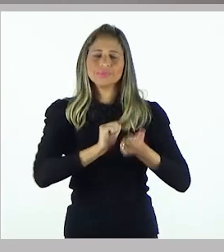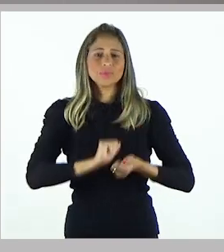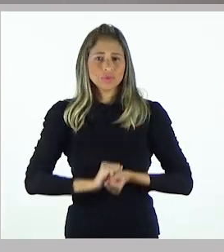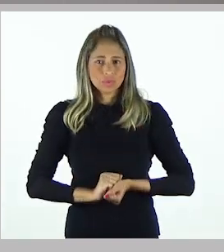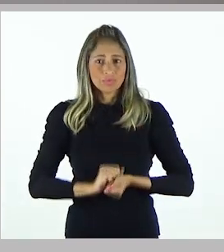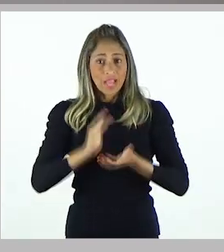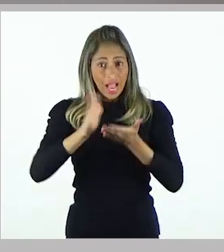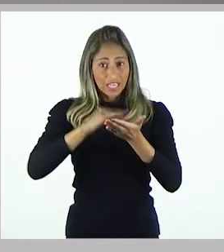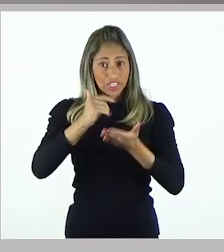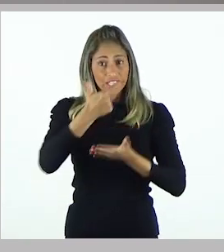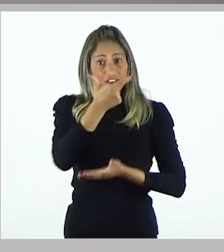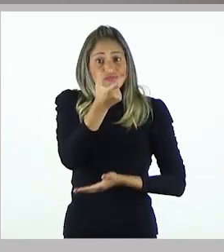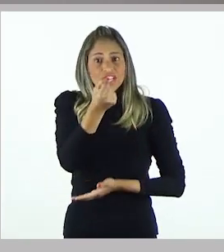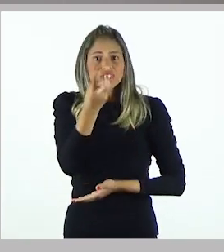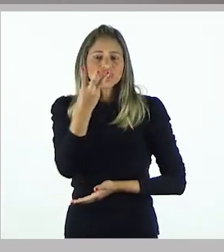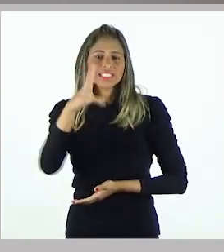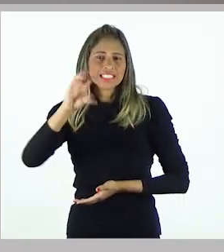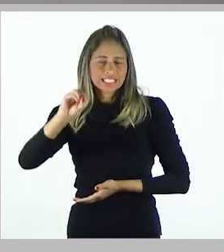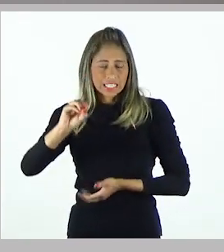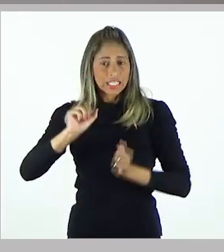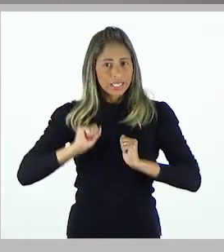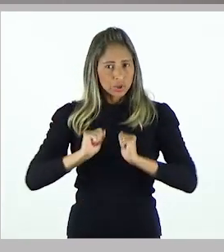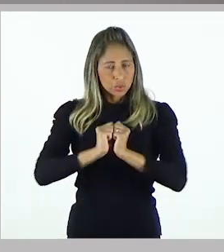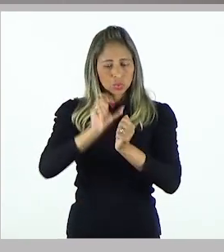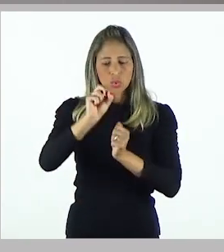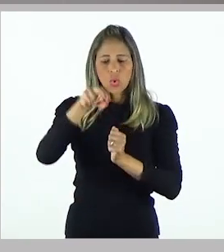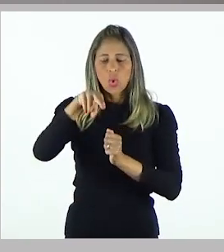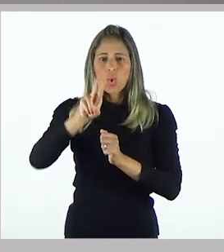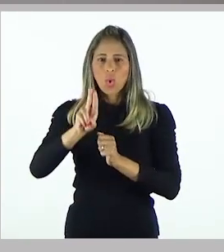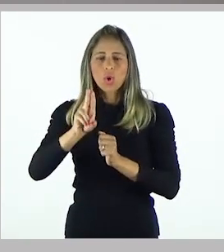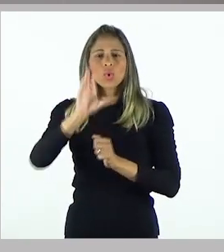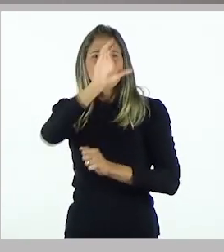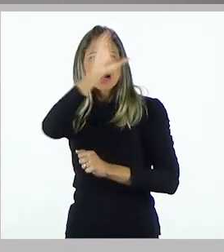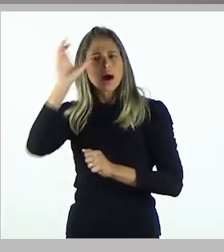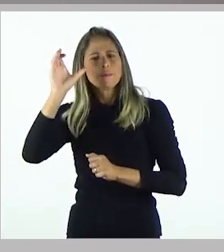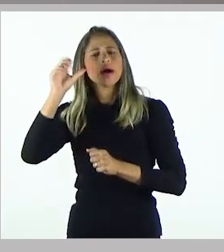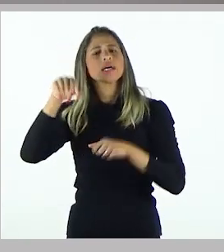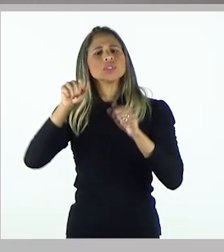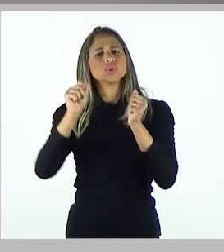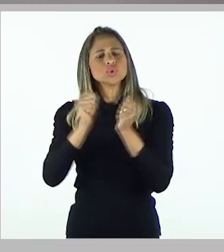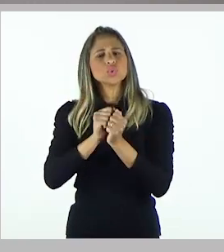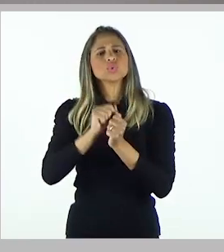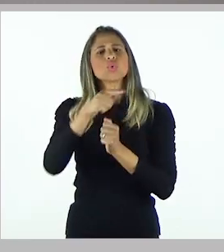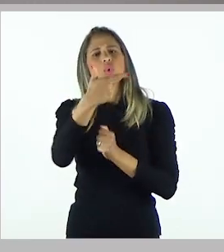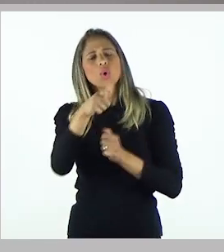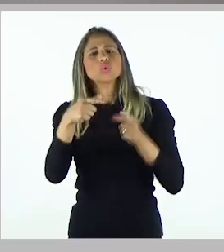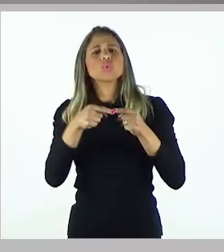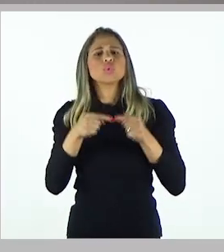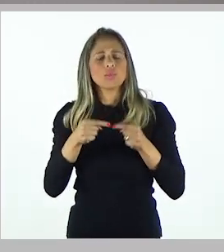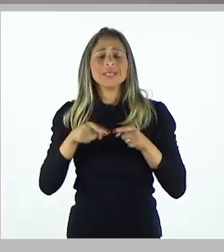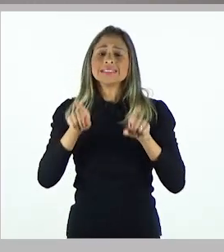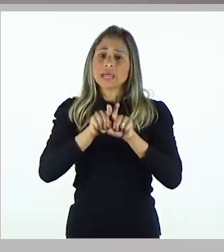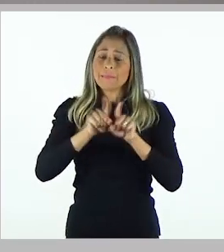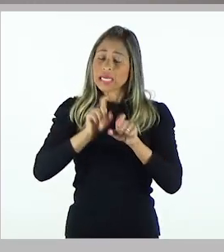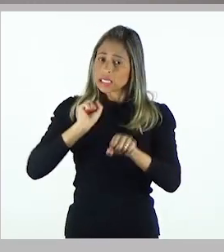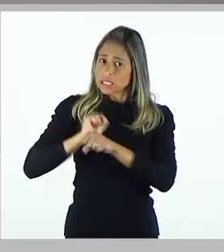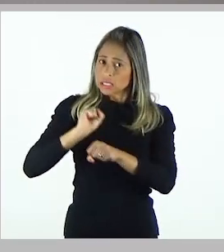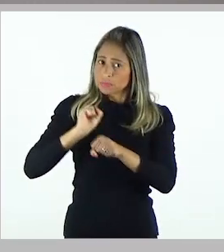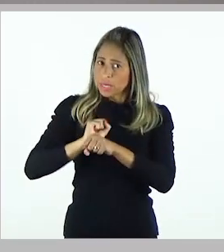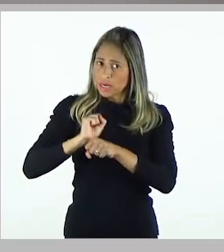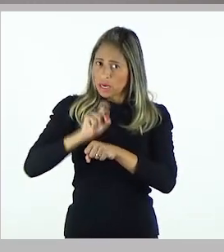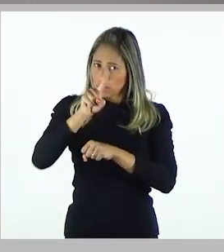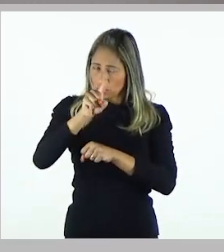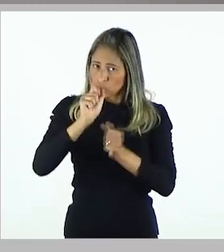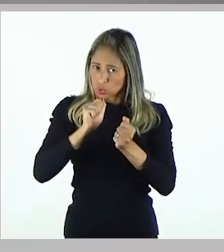a Agenda 2030, e junto com a ONU, junto com a Câmara, junto com a FEBAB, esperamos